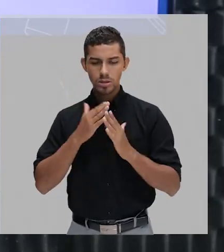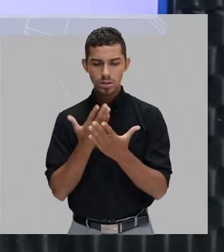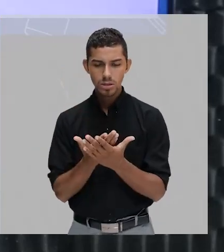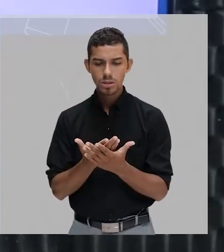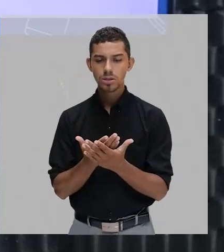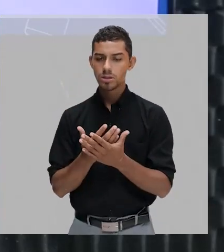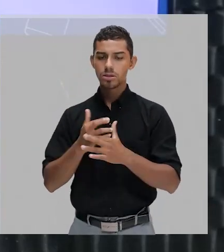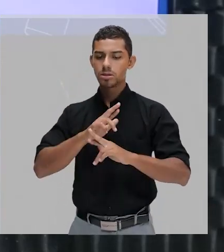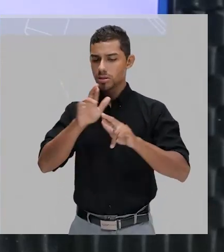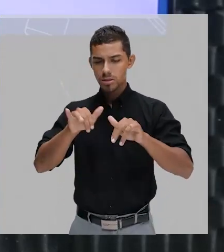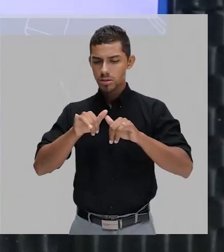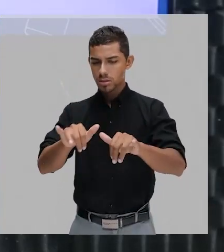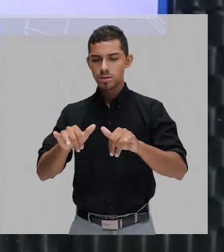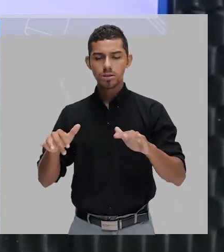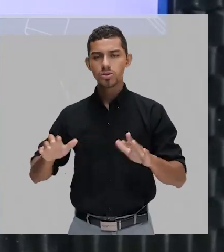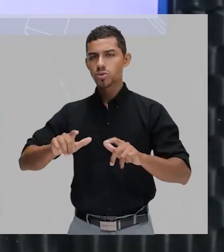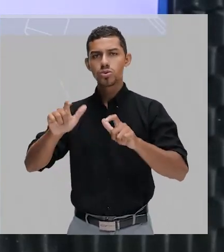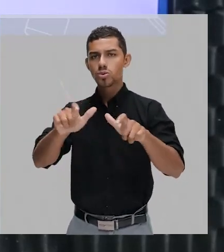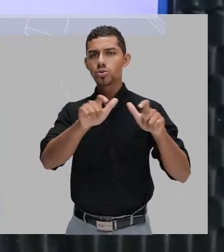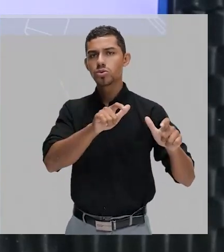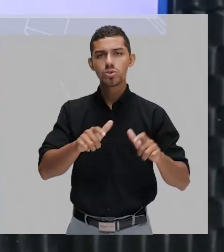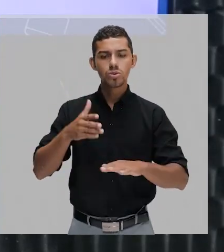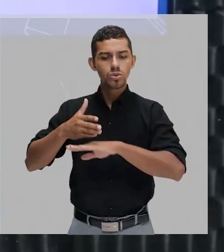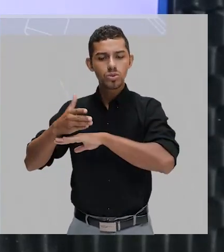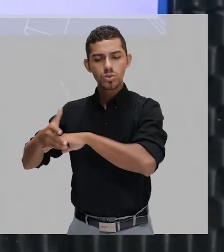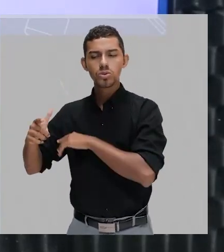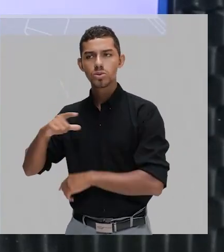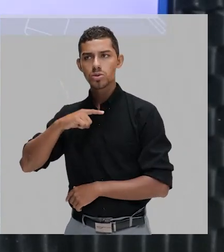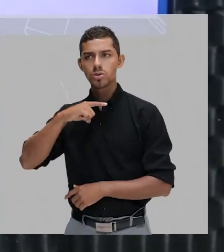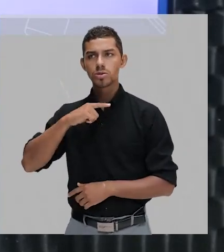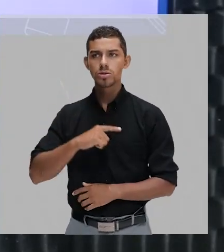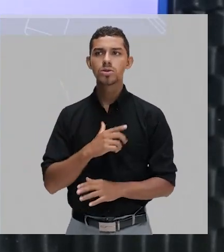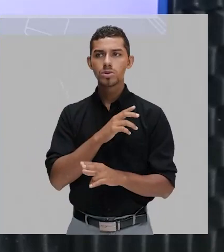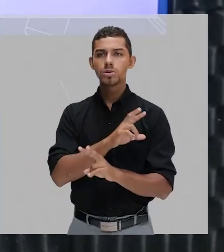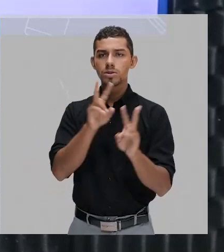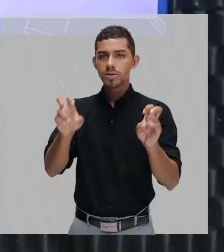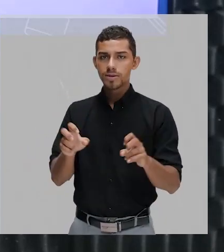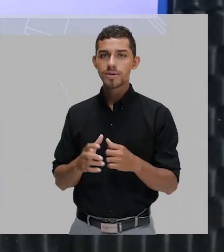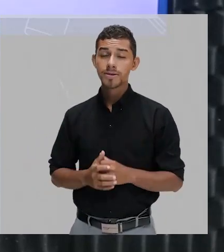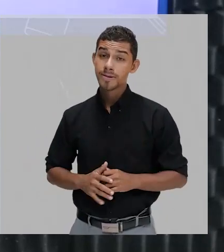escola, no supermercado, em todos os lugares vocês vão ter acesso a esses